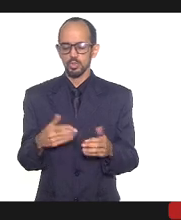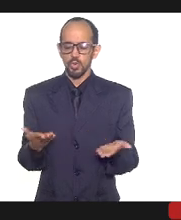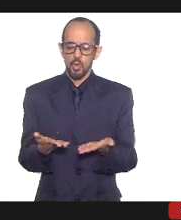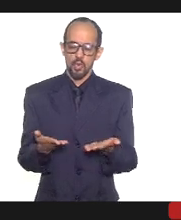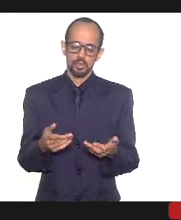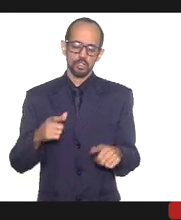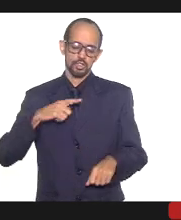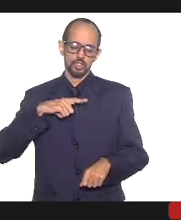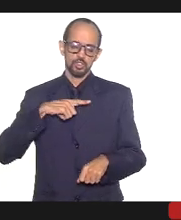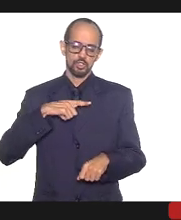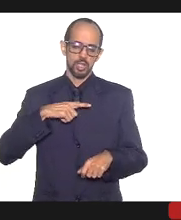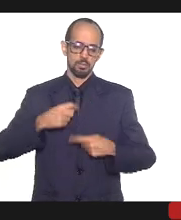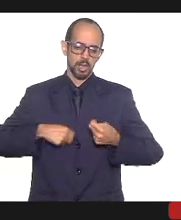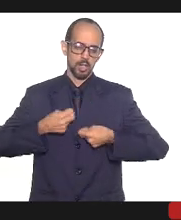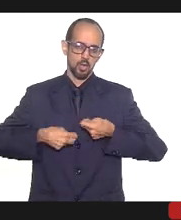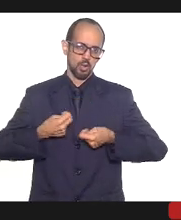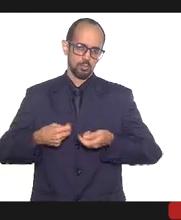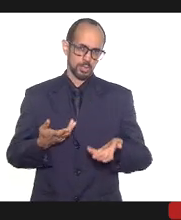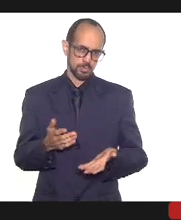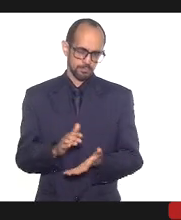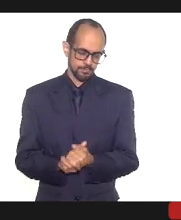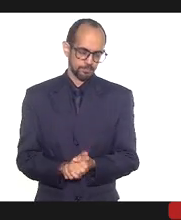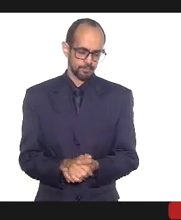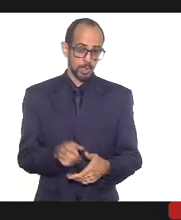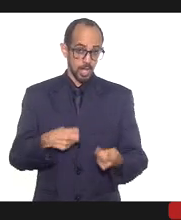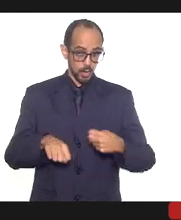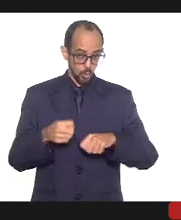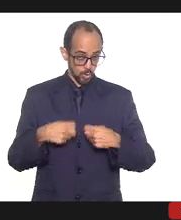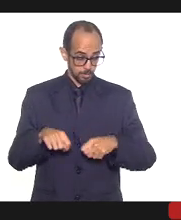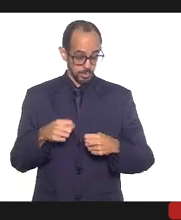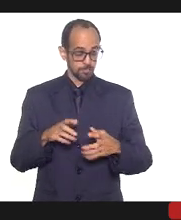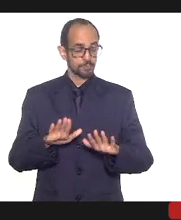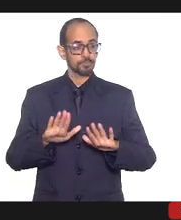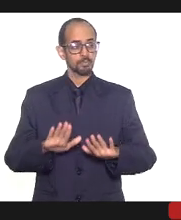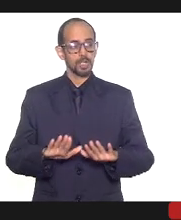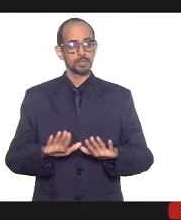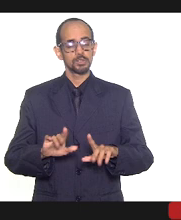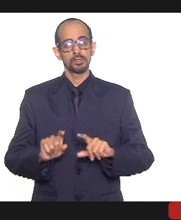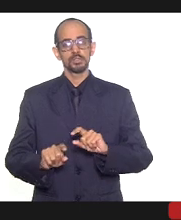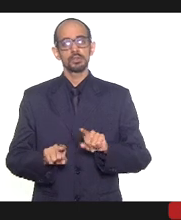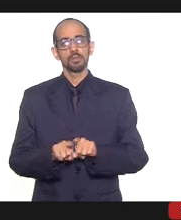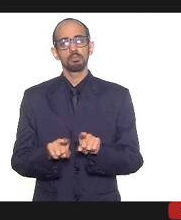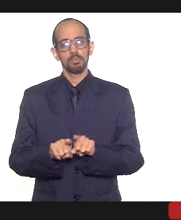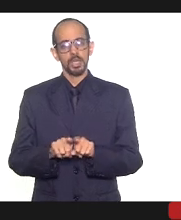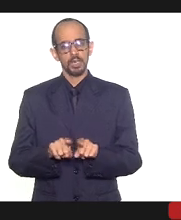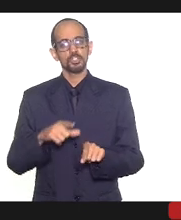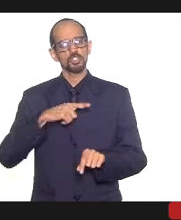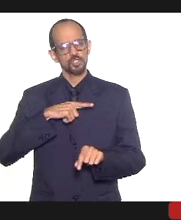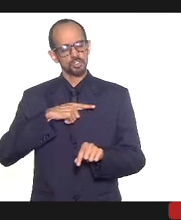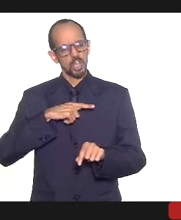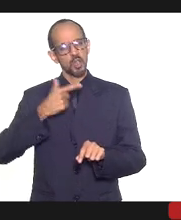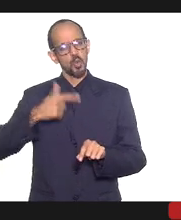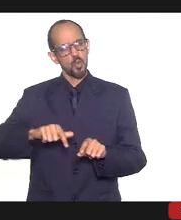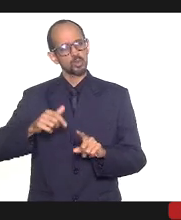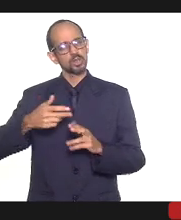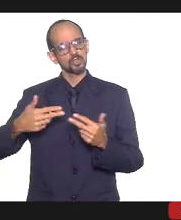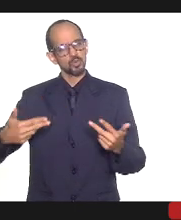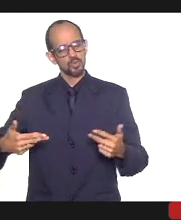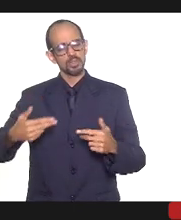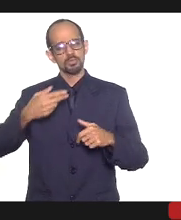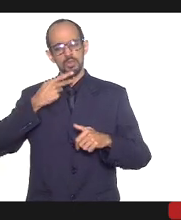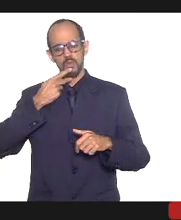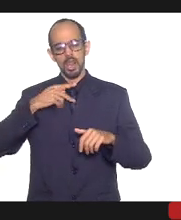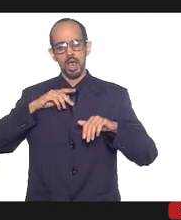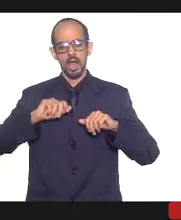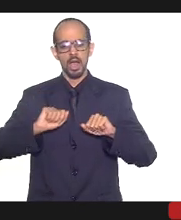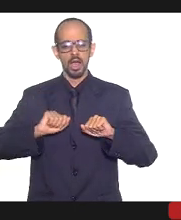dia pela economia, né, já que a pauta é econômica, e a gente tem muitas outras coisas para falar sobre o tema da migração,